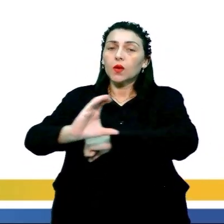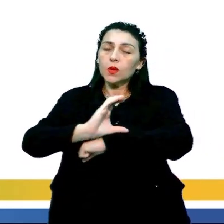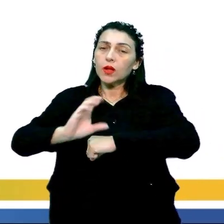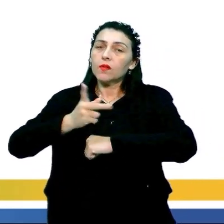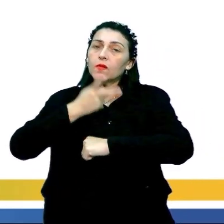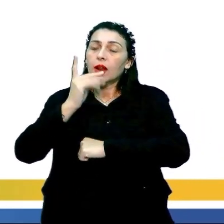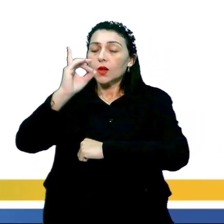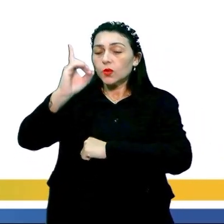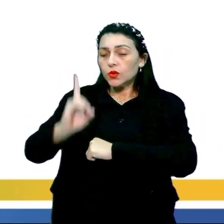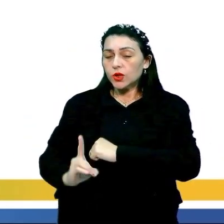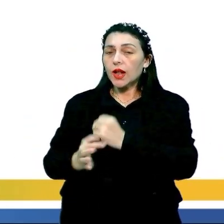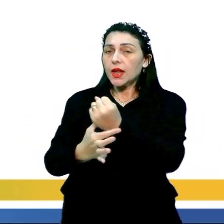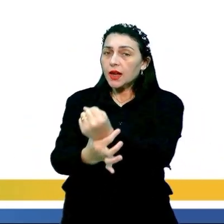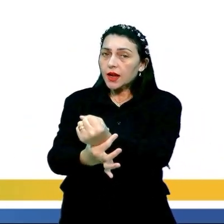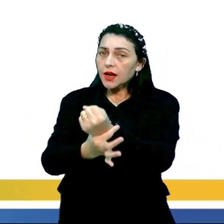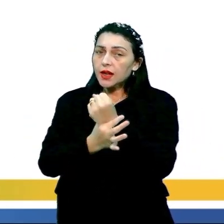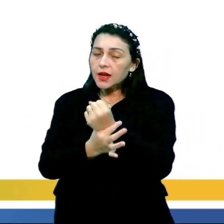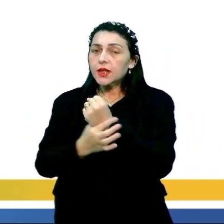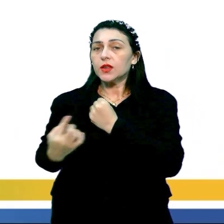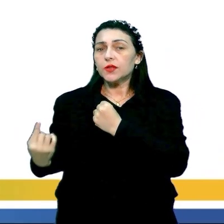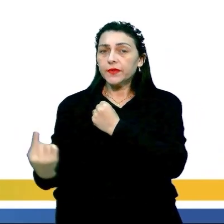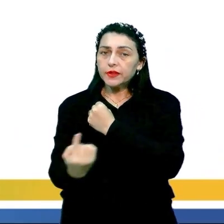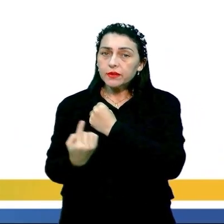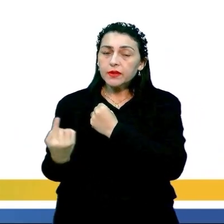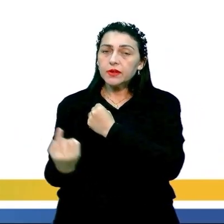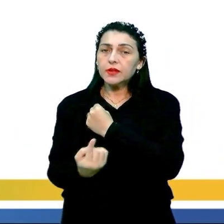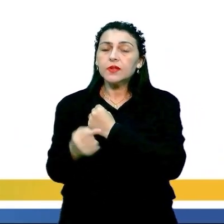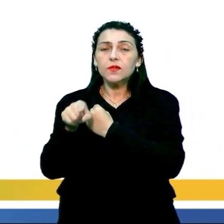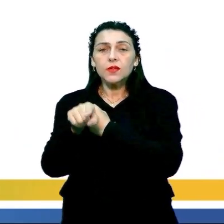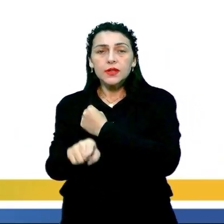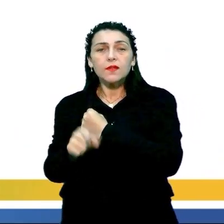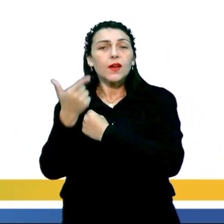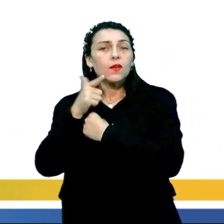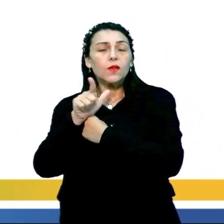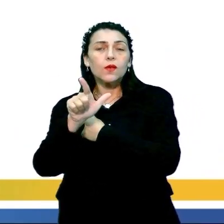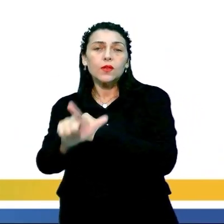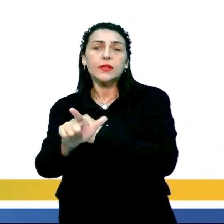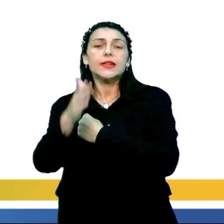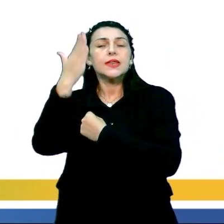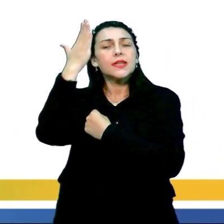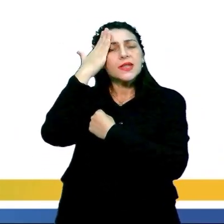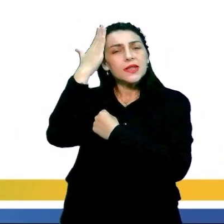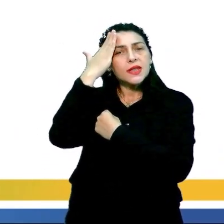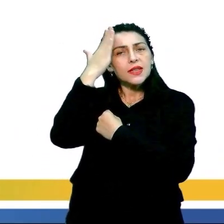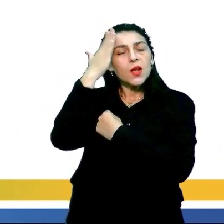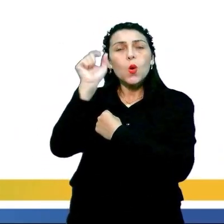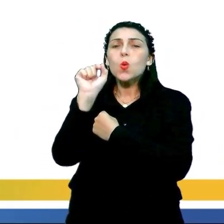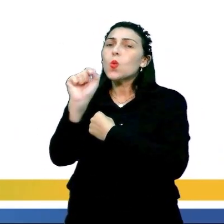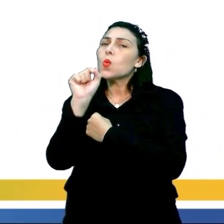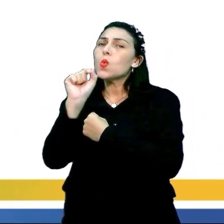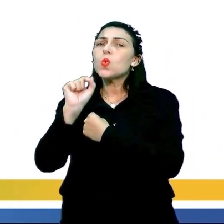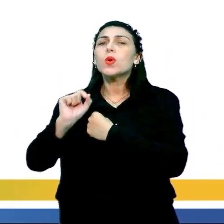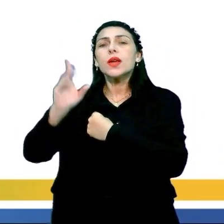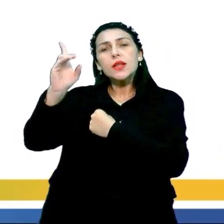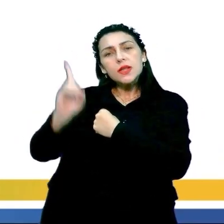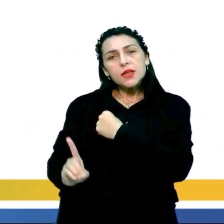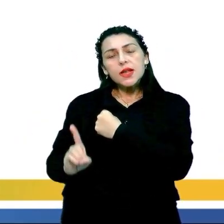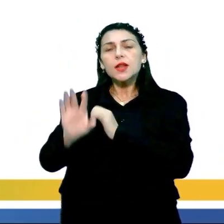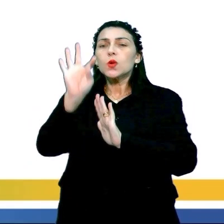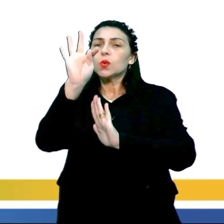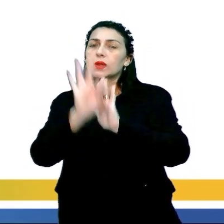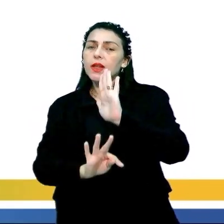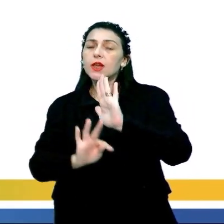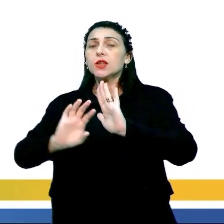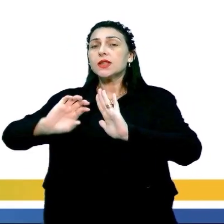falar dos direitos, garantias individuais, que você vai conseguir ali entender o que são esses direitos e o seu texto não